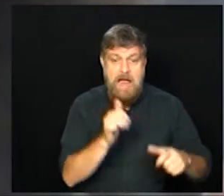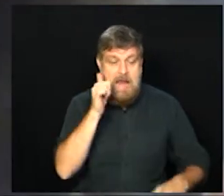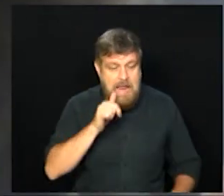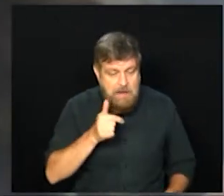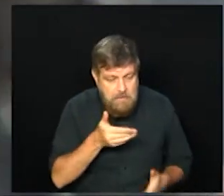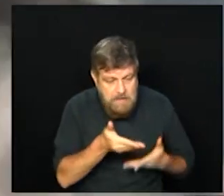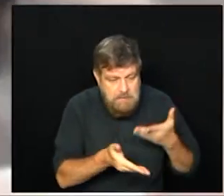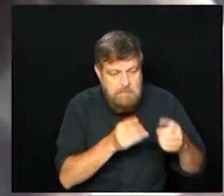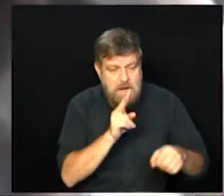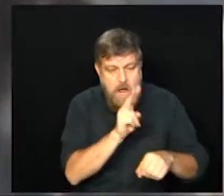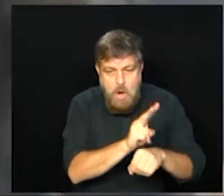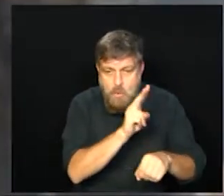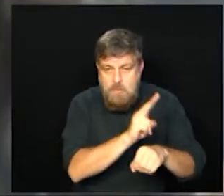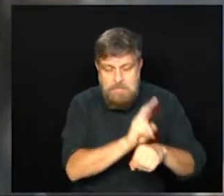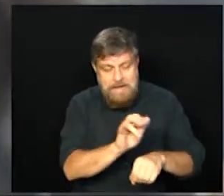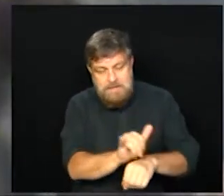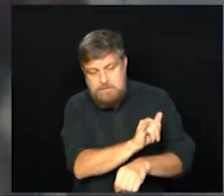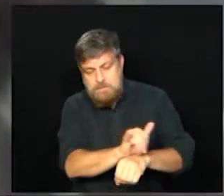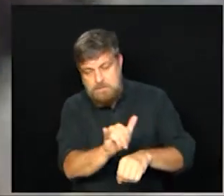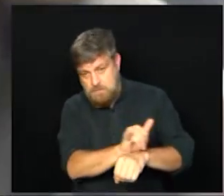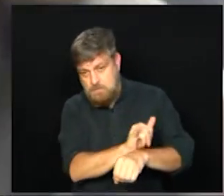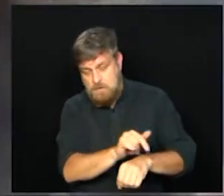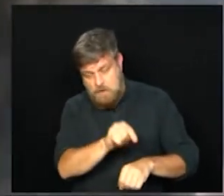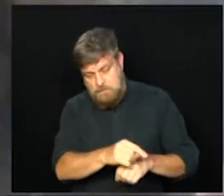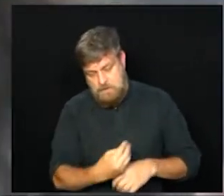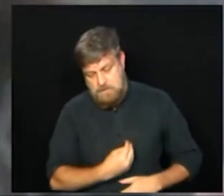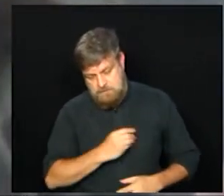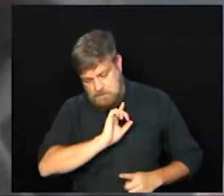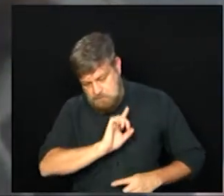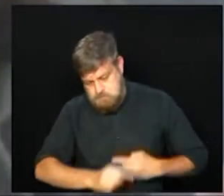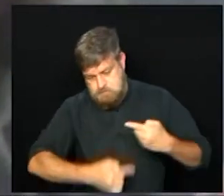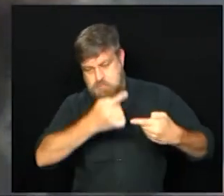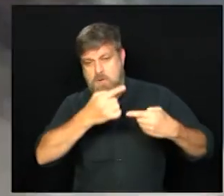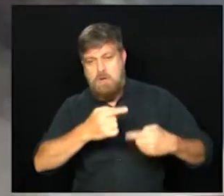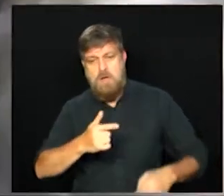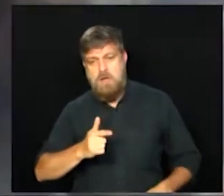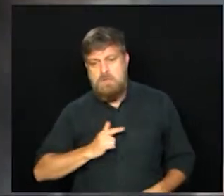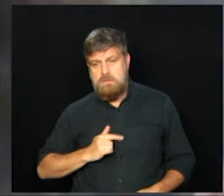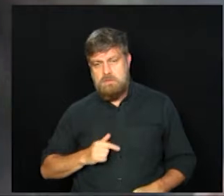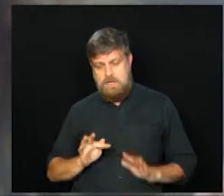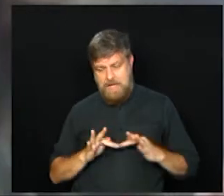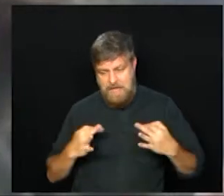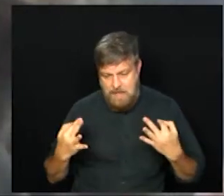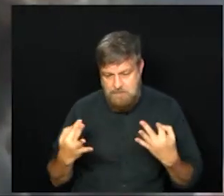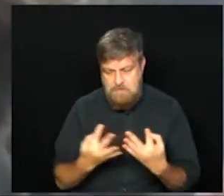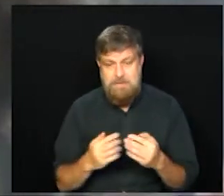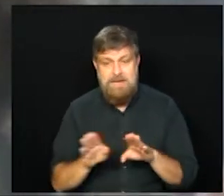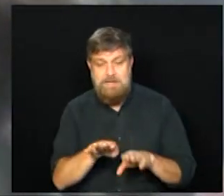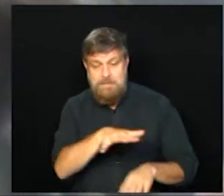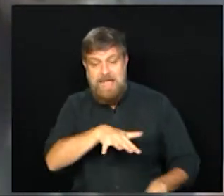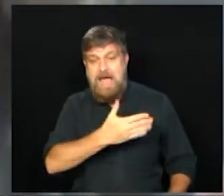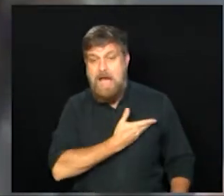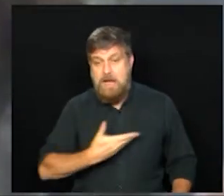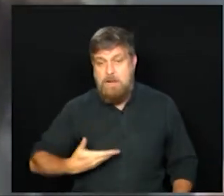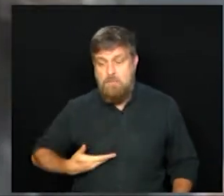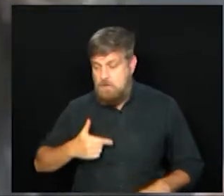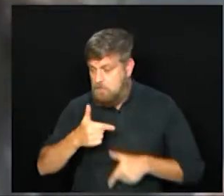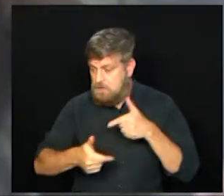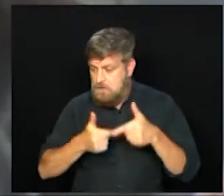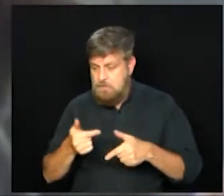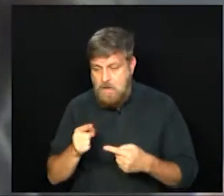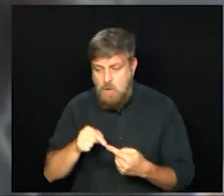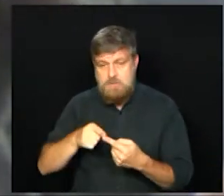de proteção, de criar estratégias de proteção, de potencializar a rede pessoal que ela tem, a rede pública que tem, para atuação e